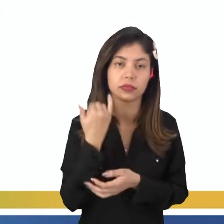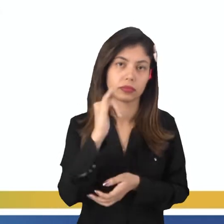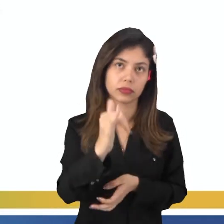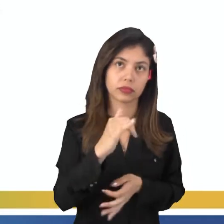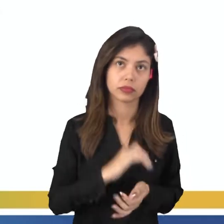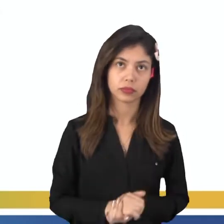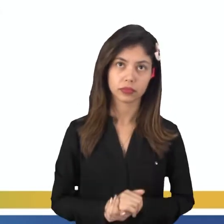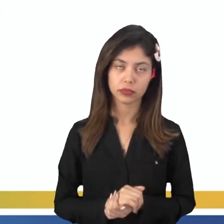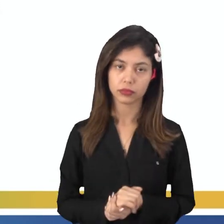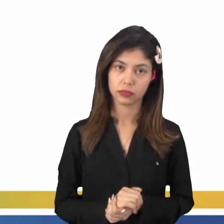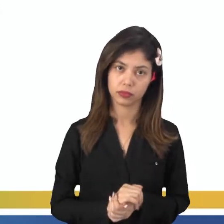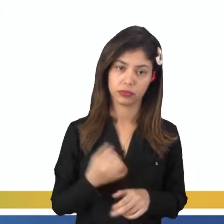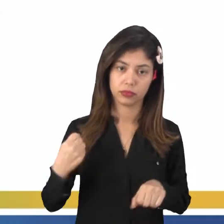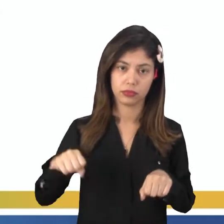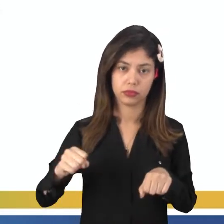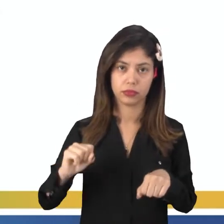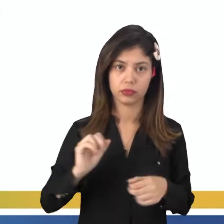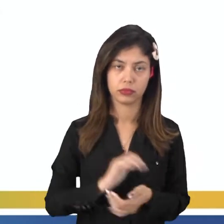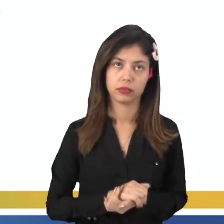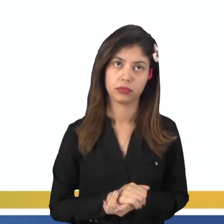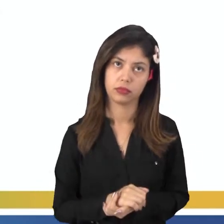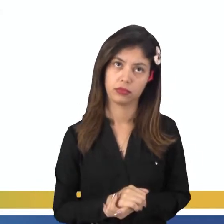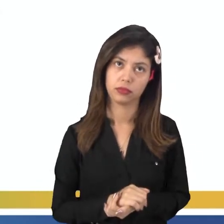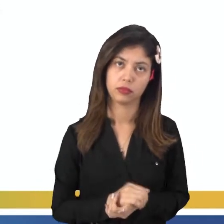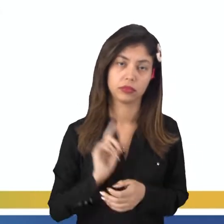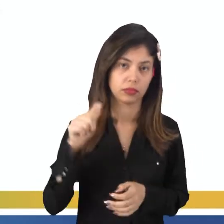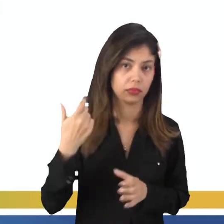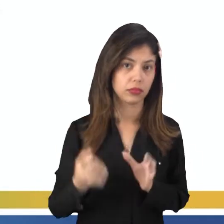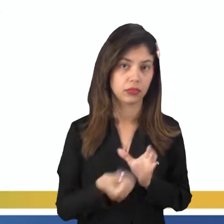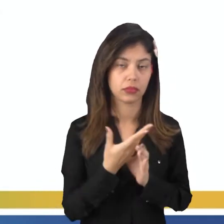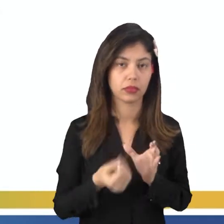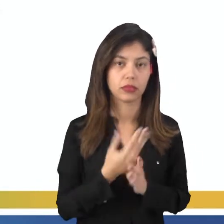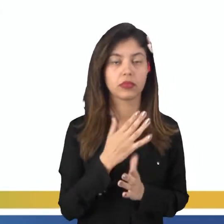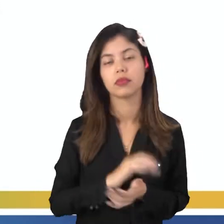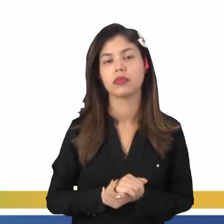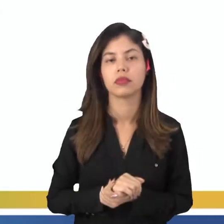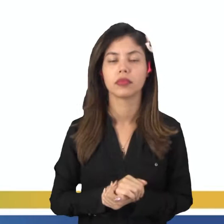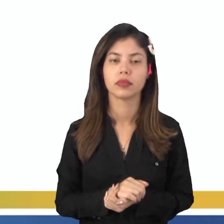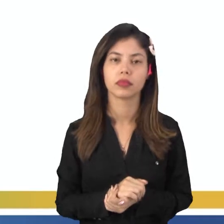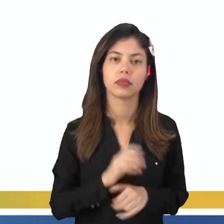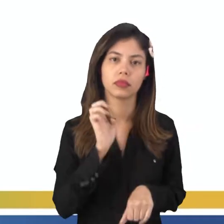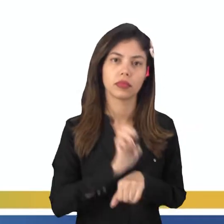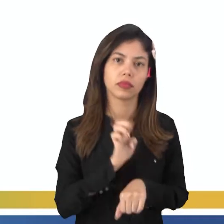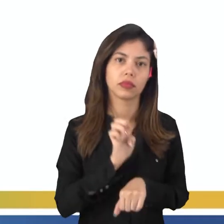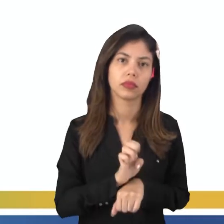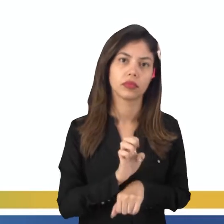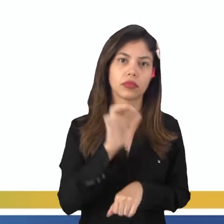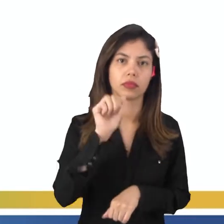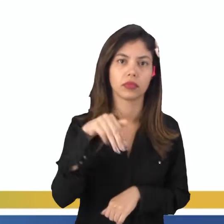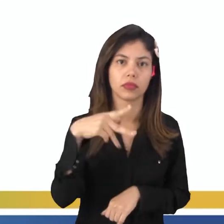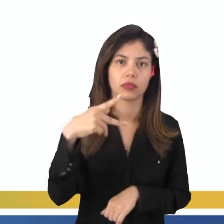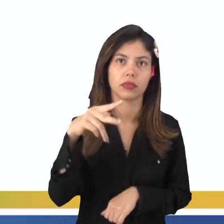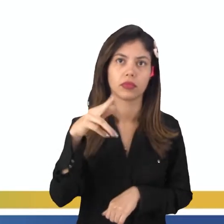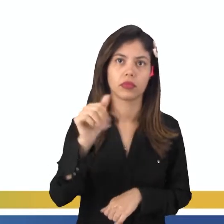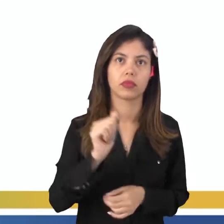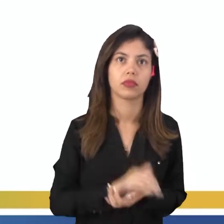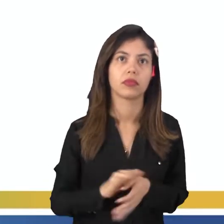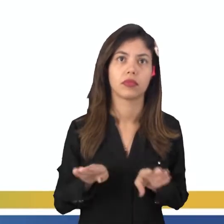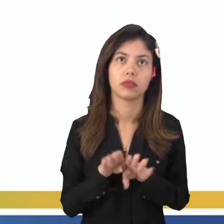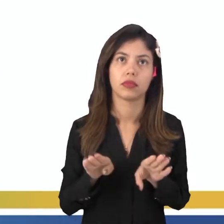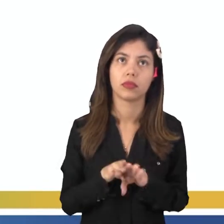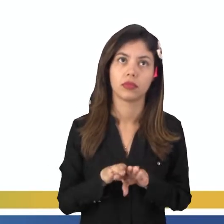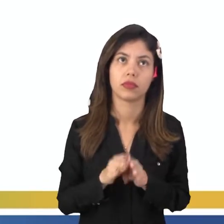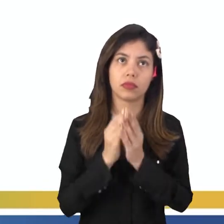eletroeletrônicos, motocicletas, entre outros produtos. No estado do Amapá, tem a Serra do